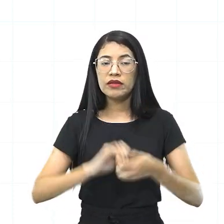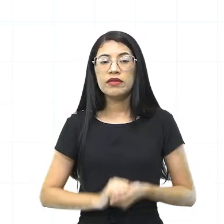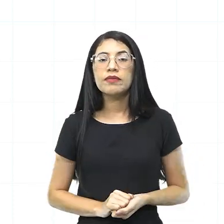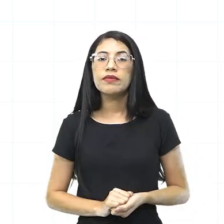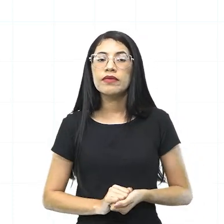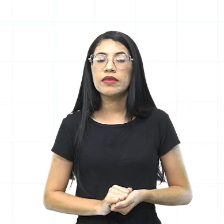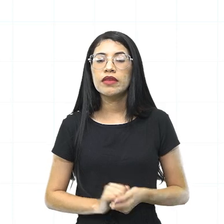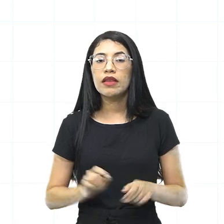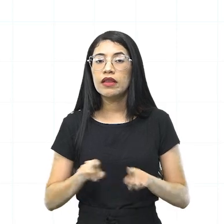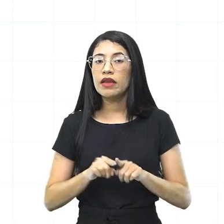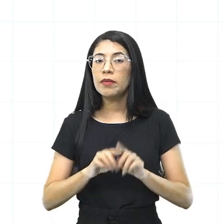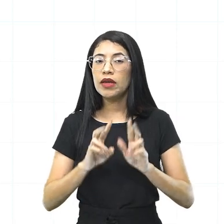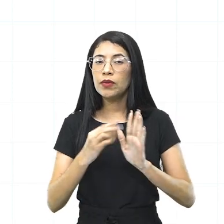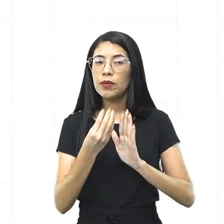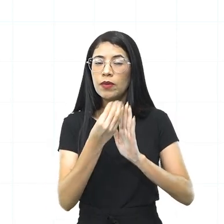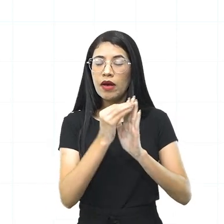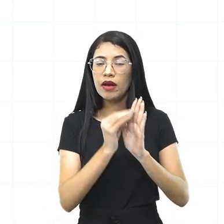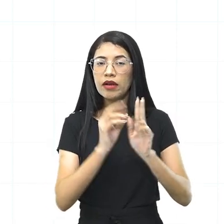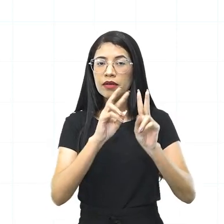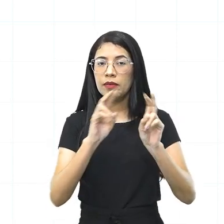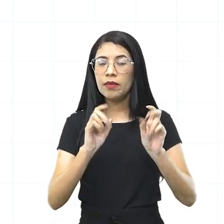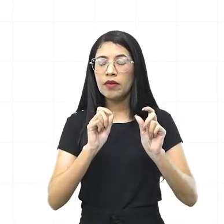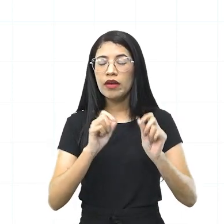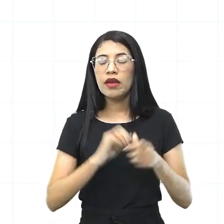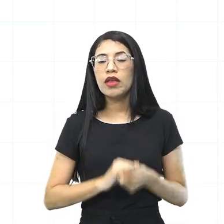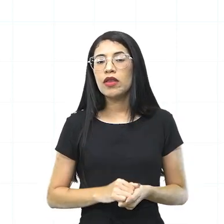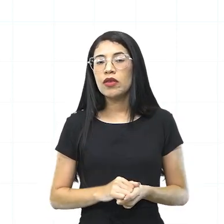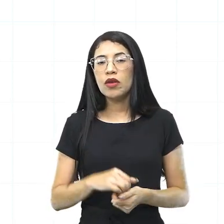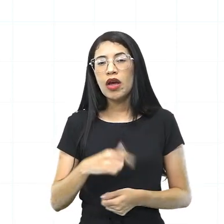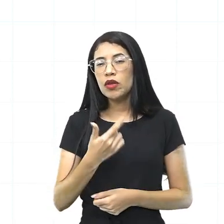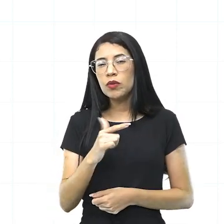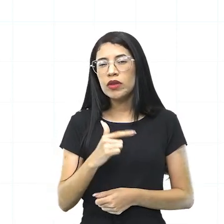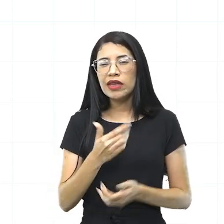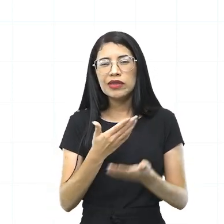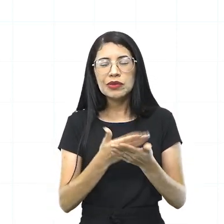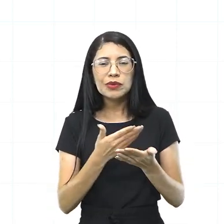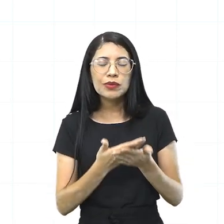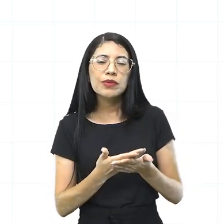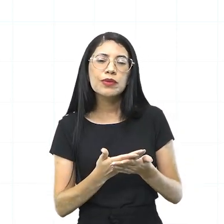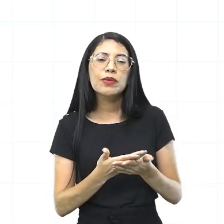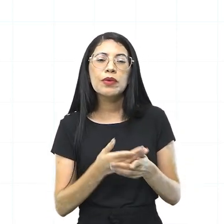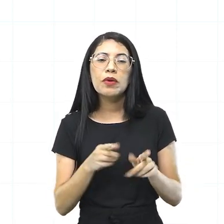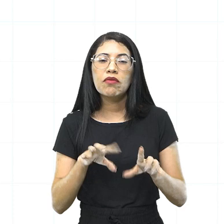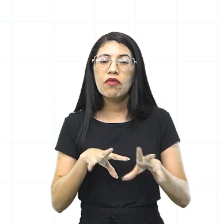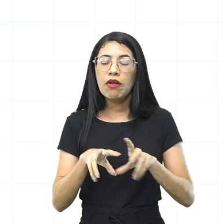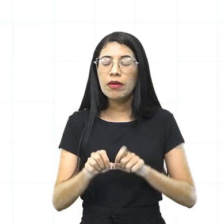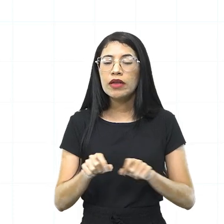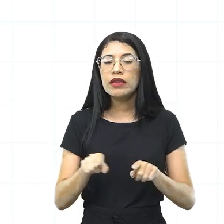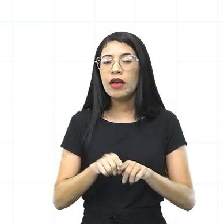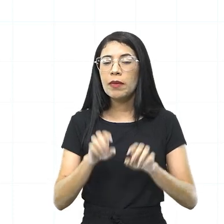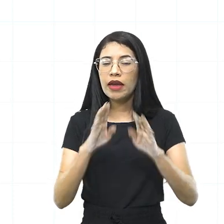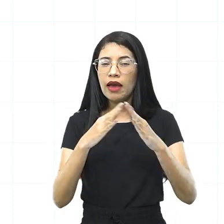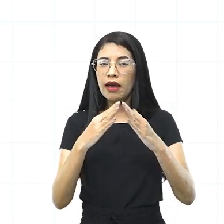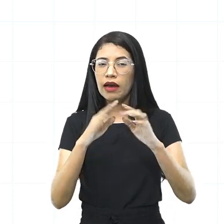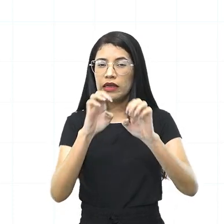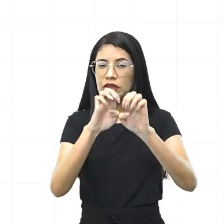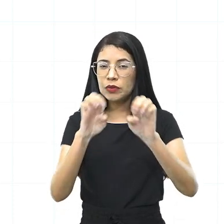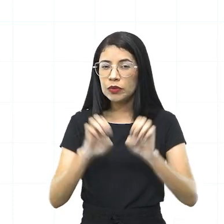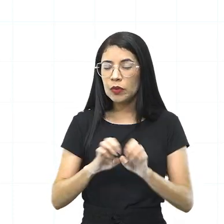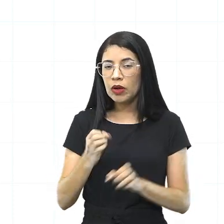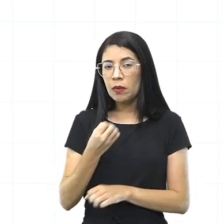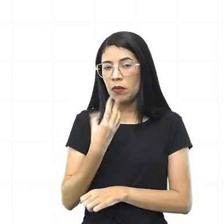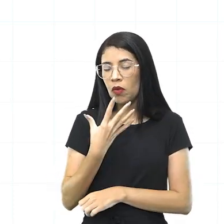fala sobre a questão dele não poder ter, ele não tem estudo, que a casa dele não tem uma estrutura boa.